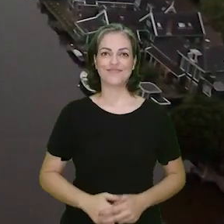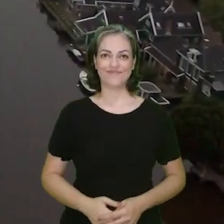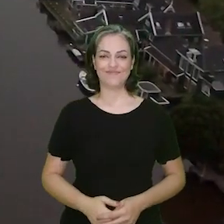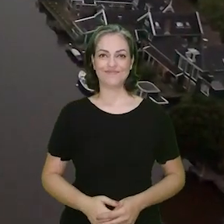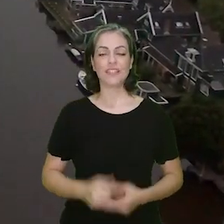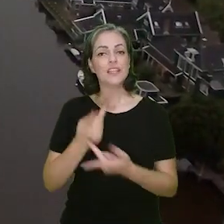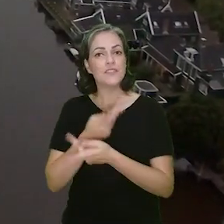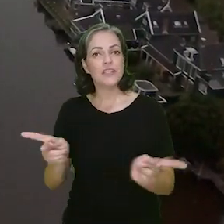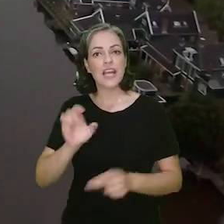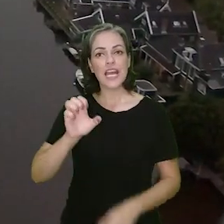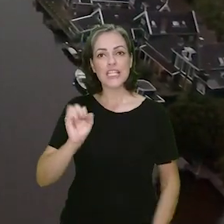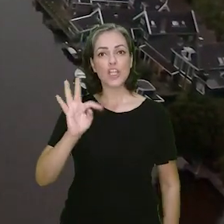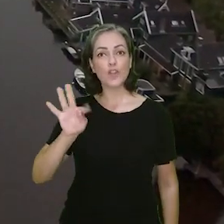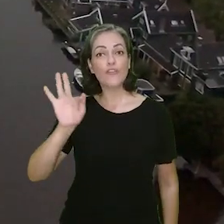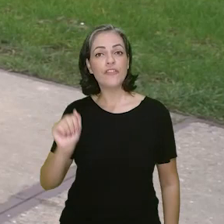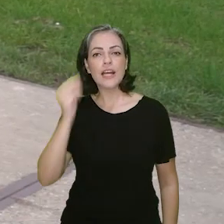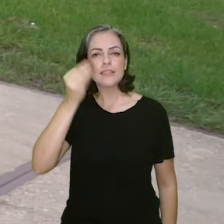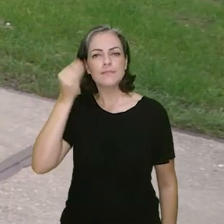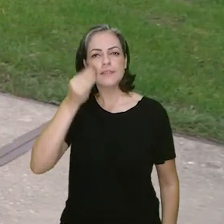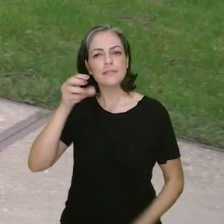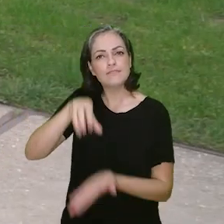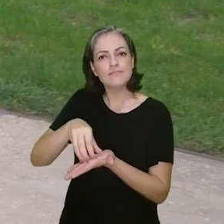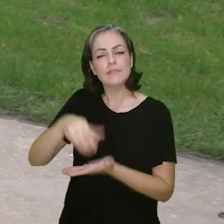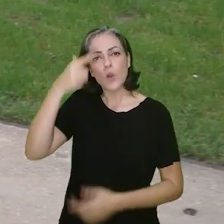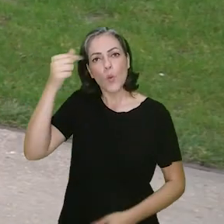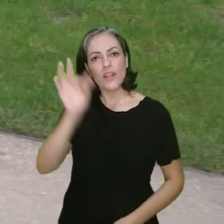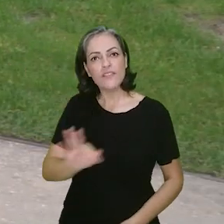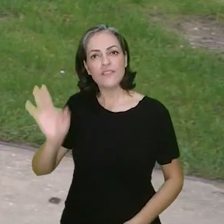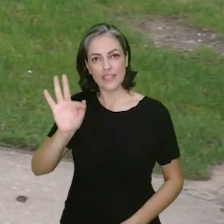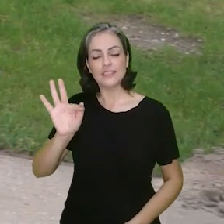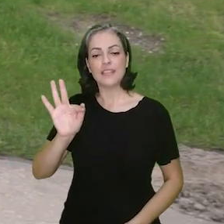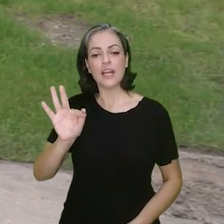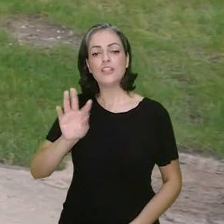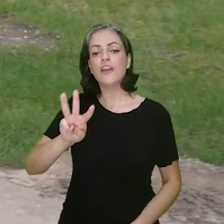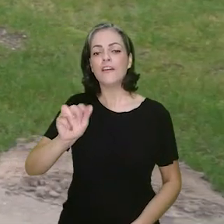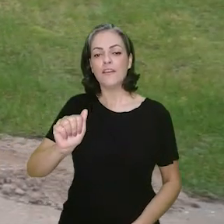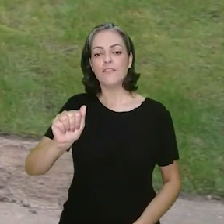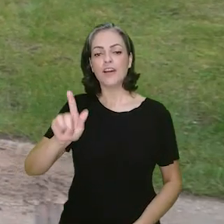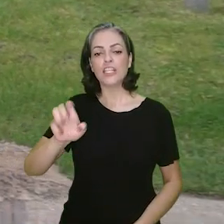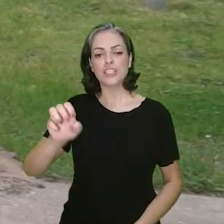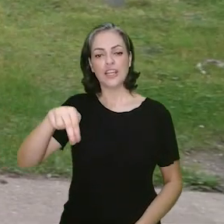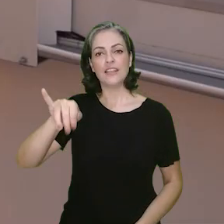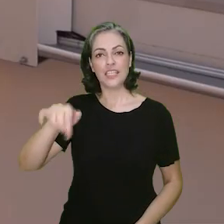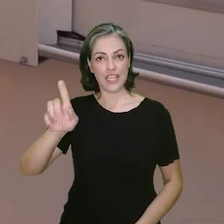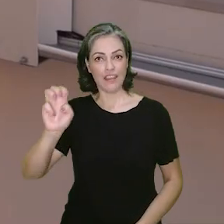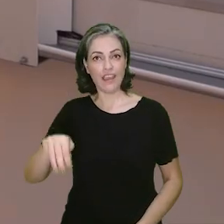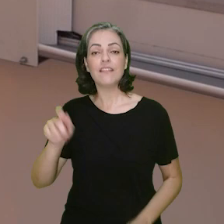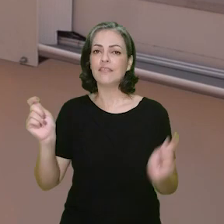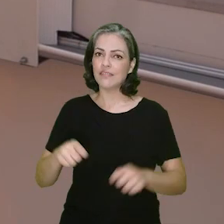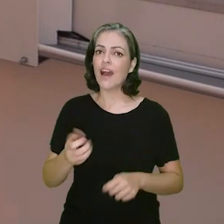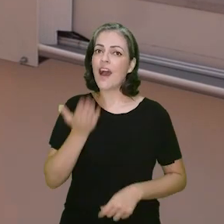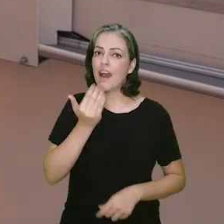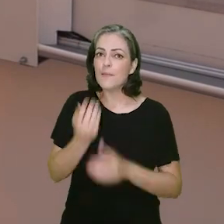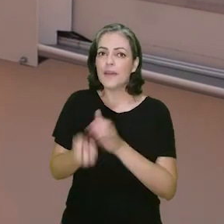água. Visitamos estufas experimentais do Centro de Pesquisa da Universidade Wageningen, que possibilitam a produção